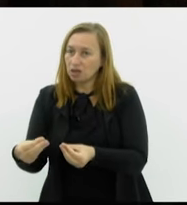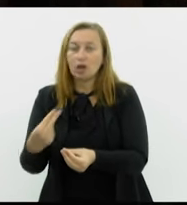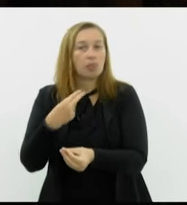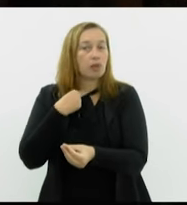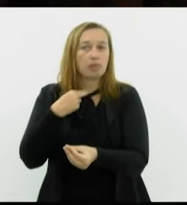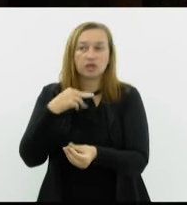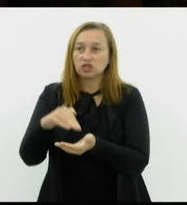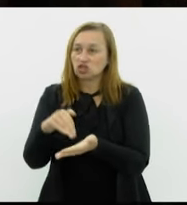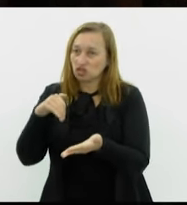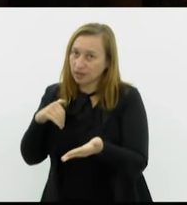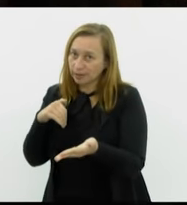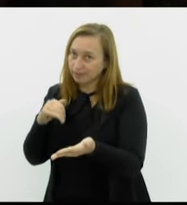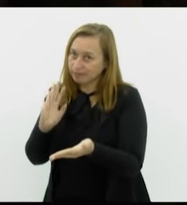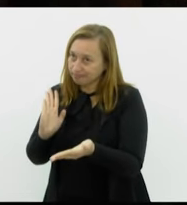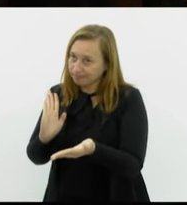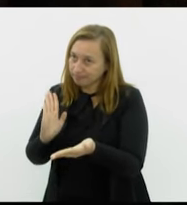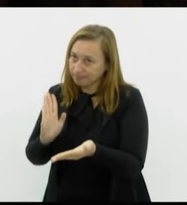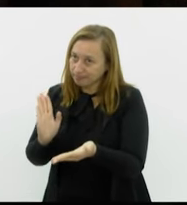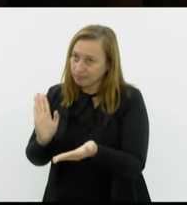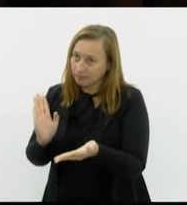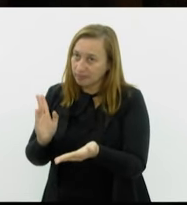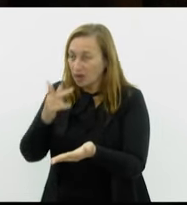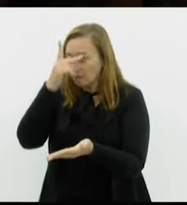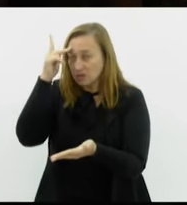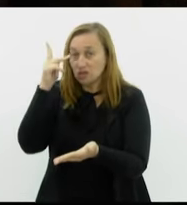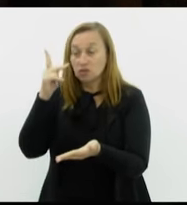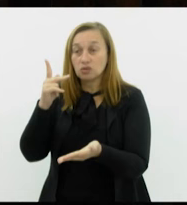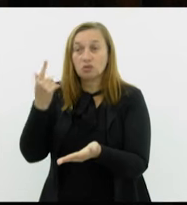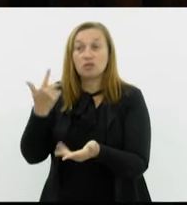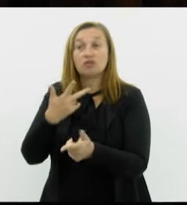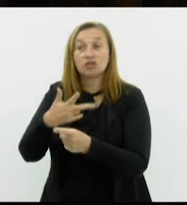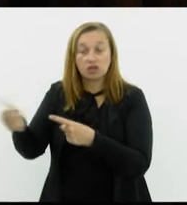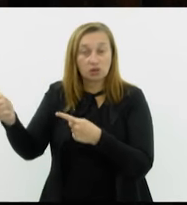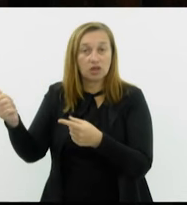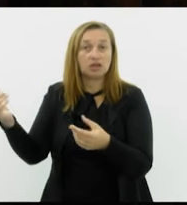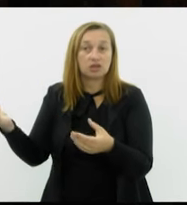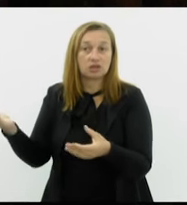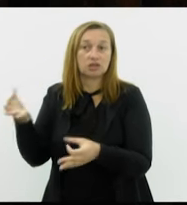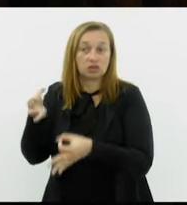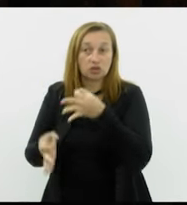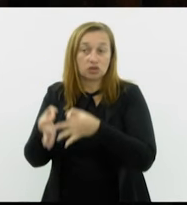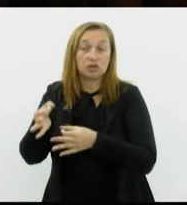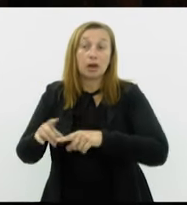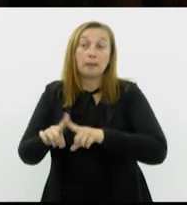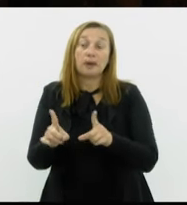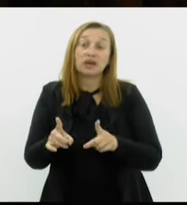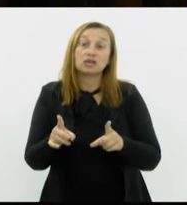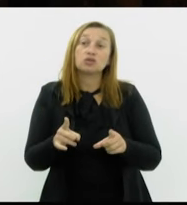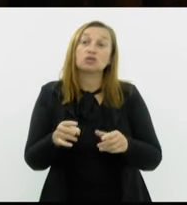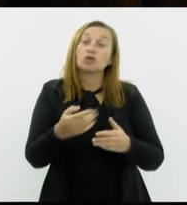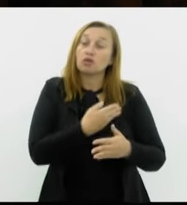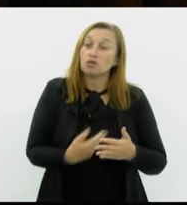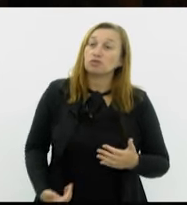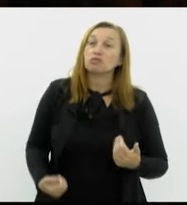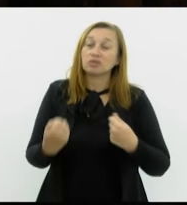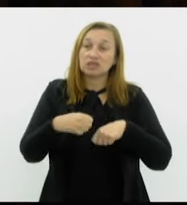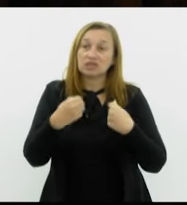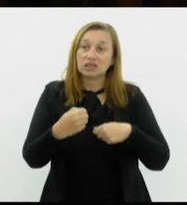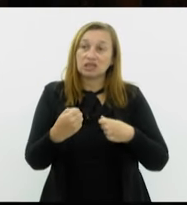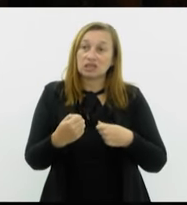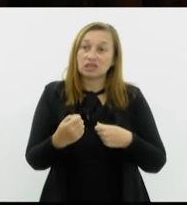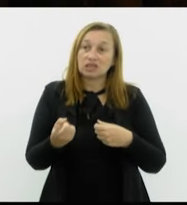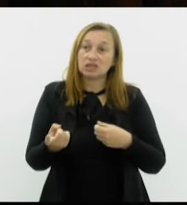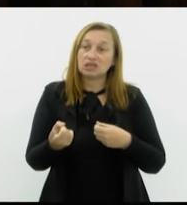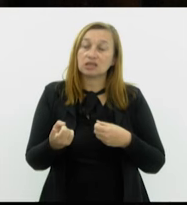depois tirar, porque a pessoa ganha na justiça. Mas é urgente que o governo possa fazer uma reavaliação